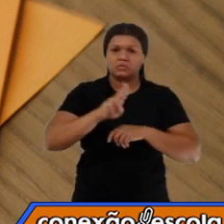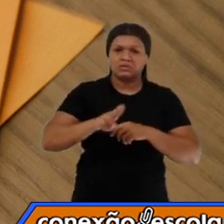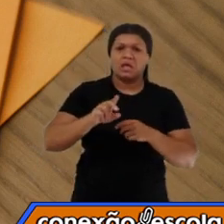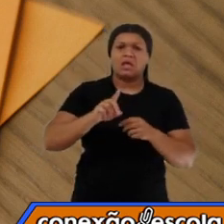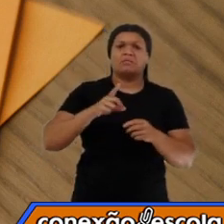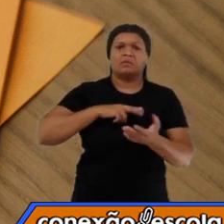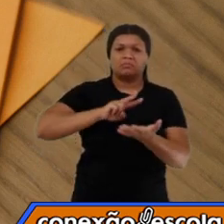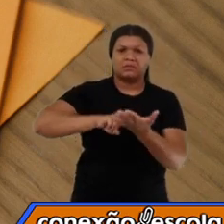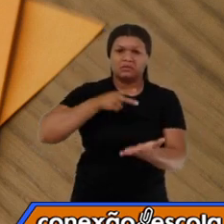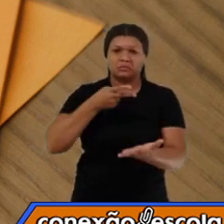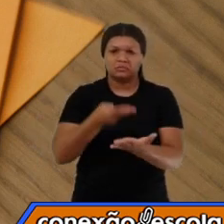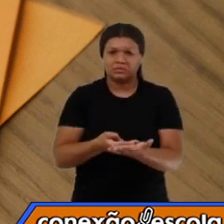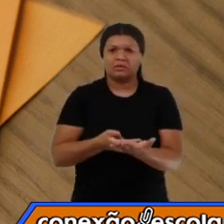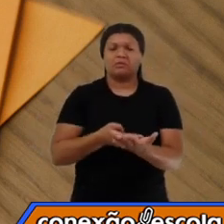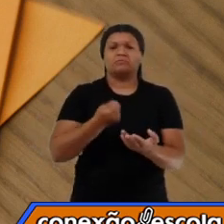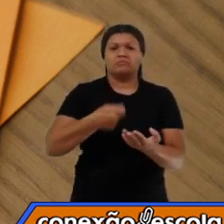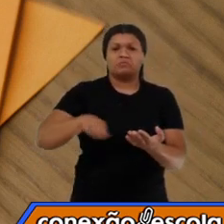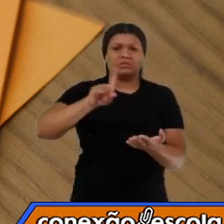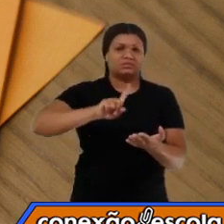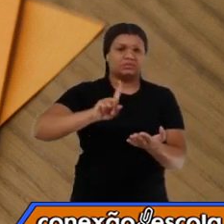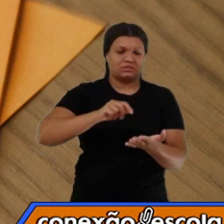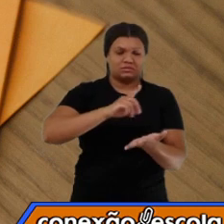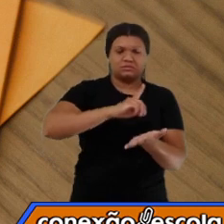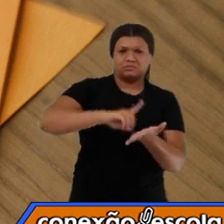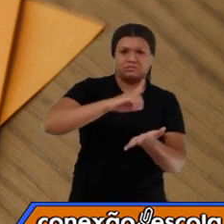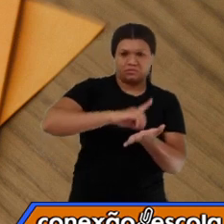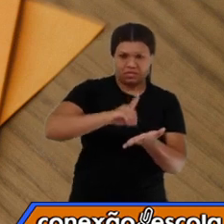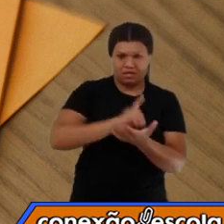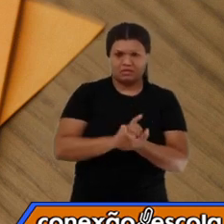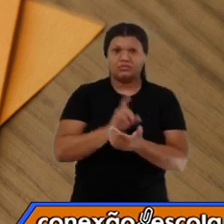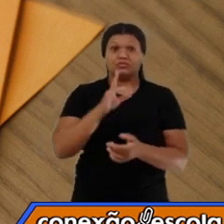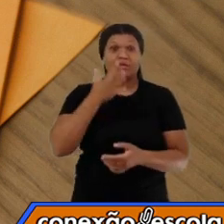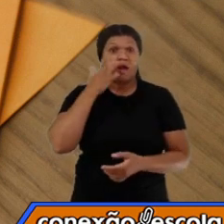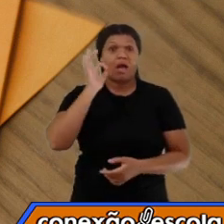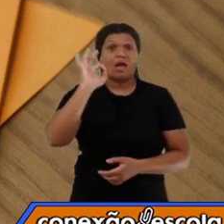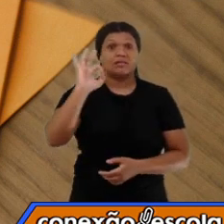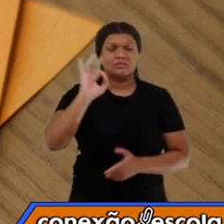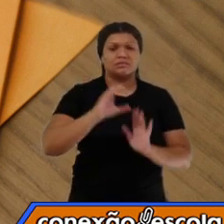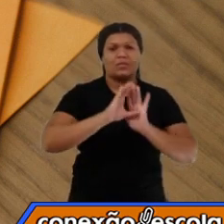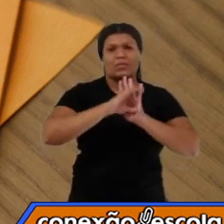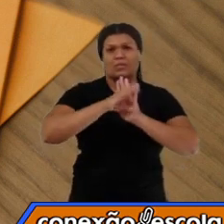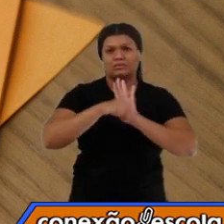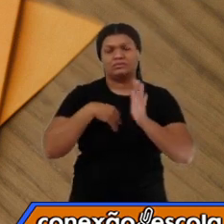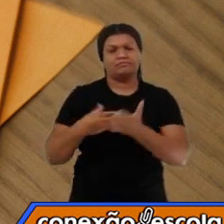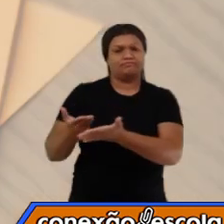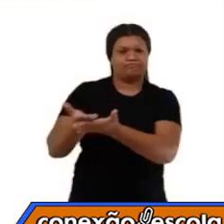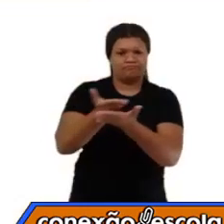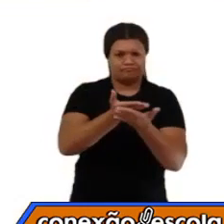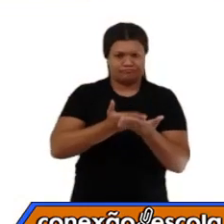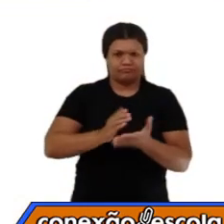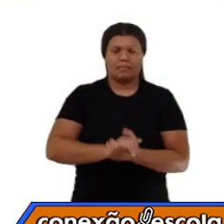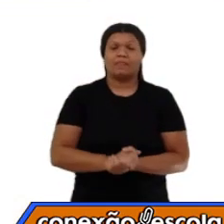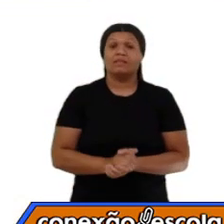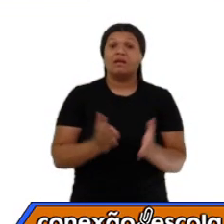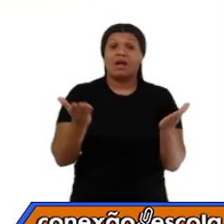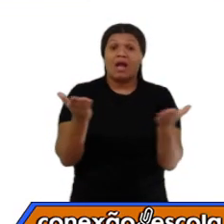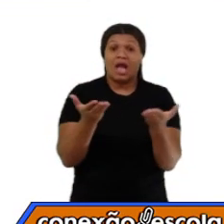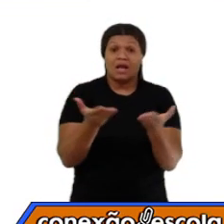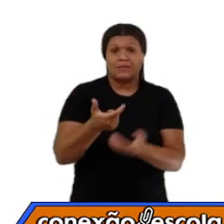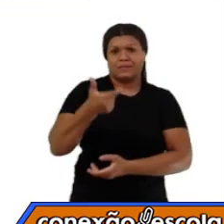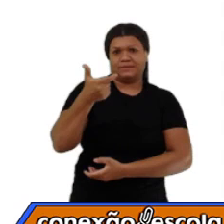dicionário. É só prestar atenção em todos os conceitos que a gente estudou. Vamos lá? Aqui nessa segunda